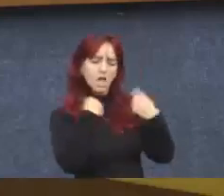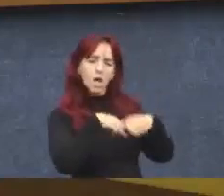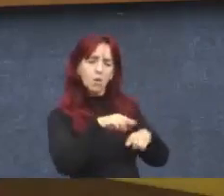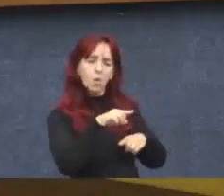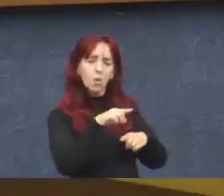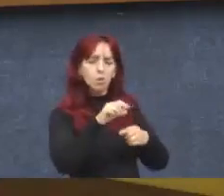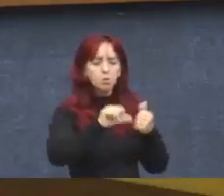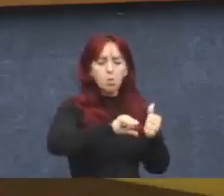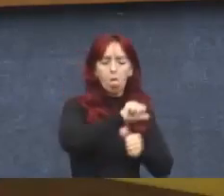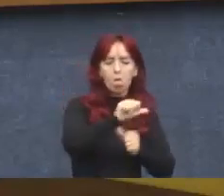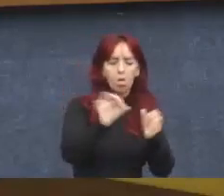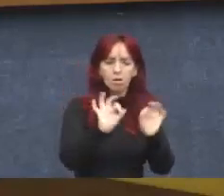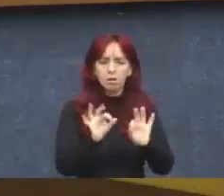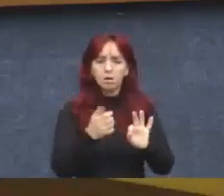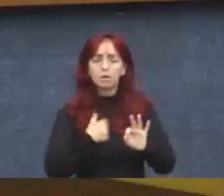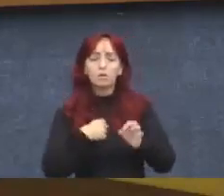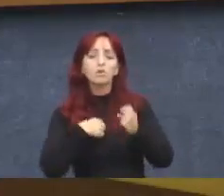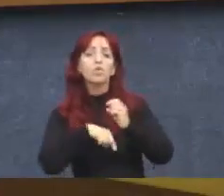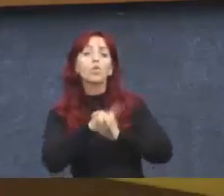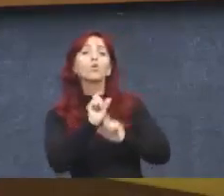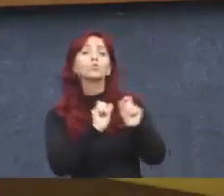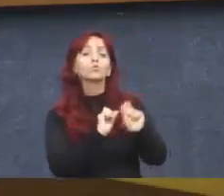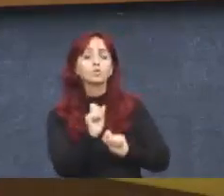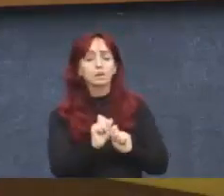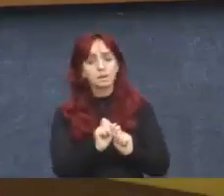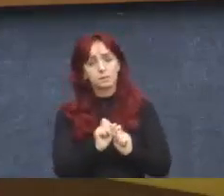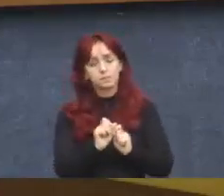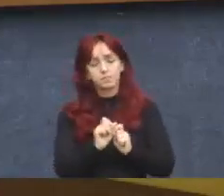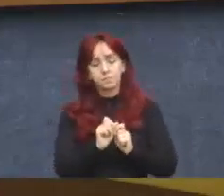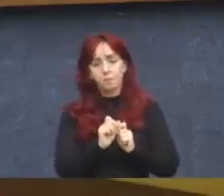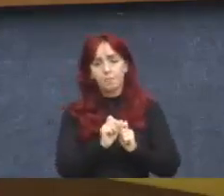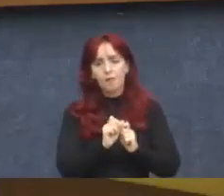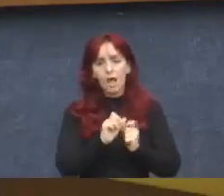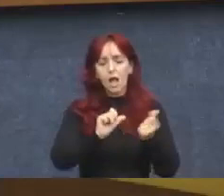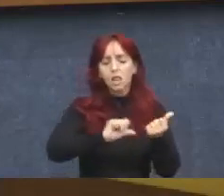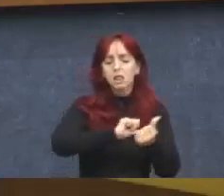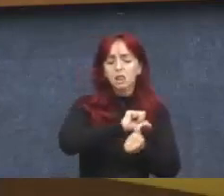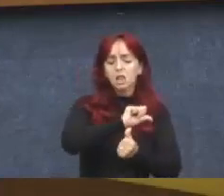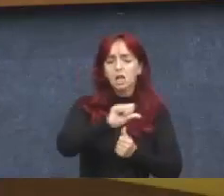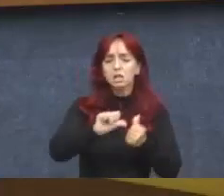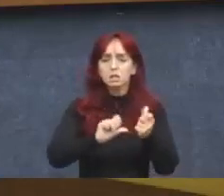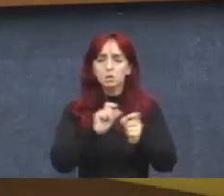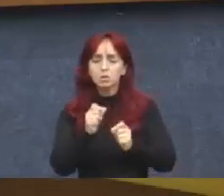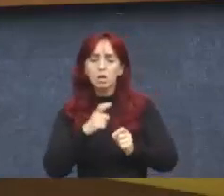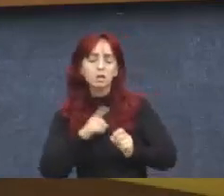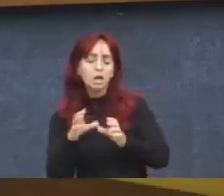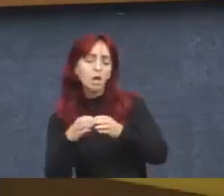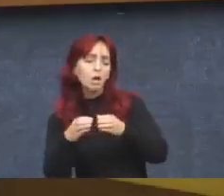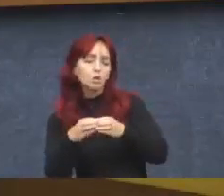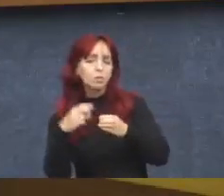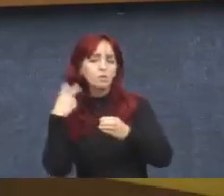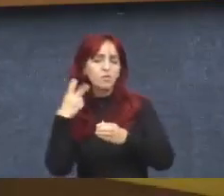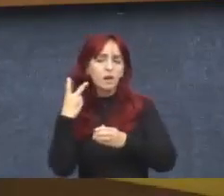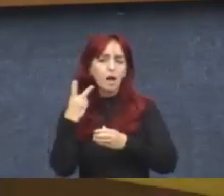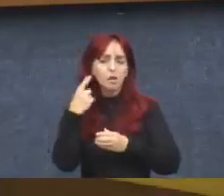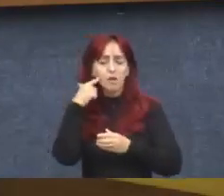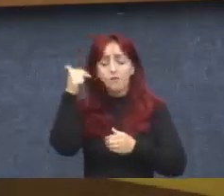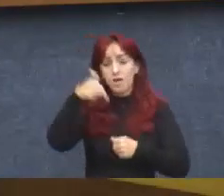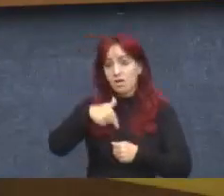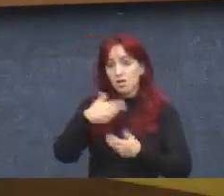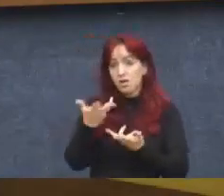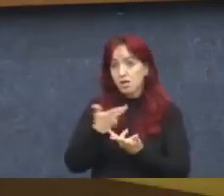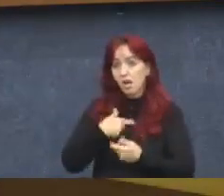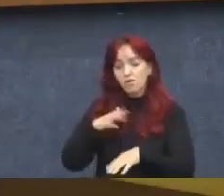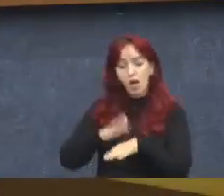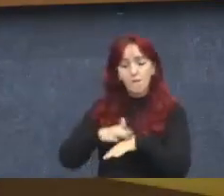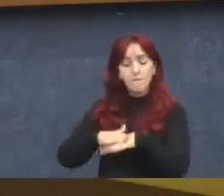Nós estamos sendo contra, Luiz, a transição, e aí vem um grupo de vereadores e vereadoras que querem ser